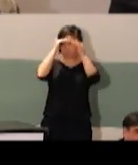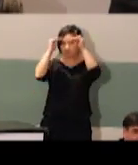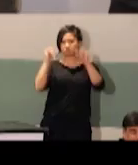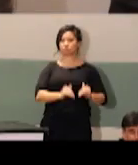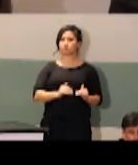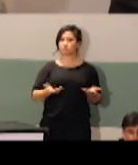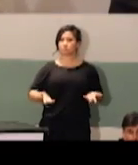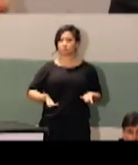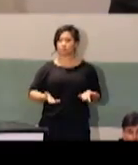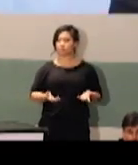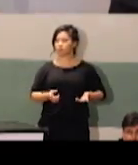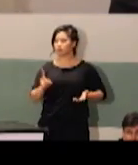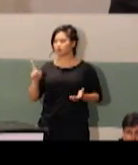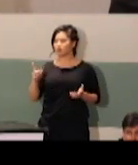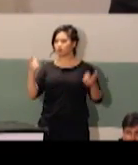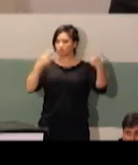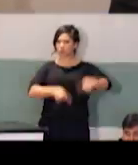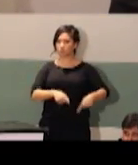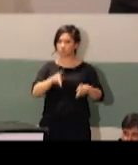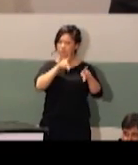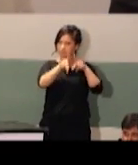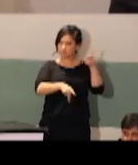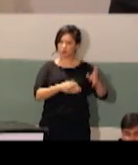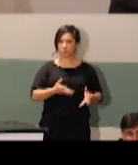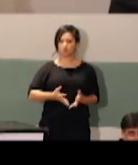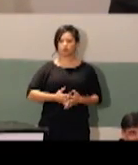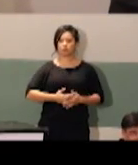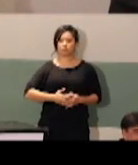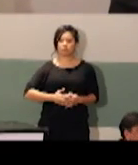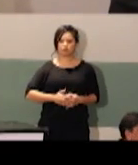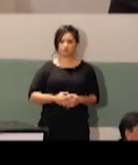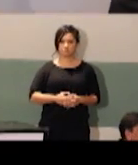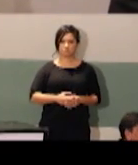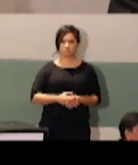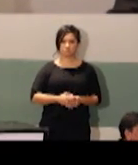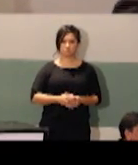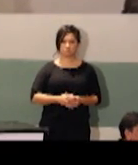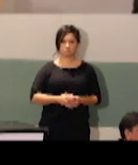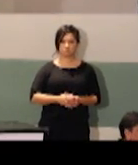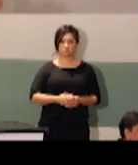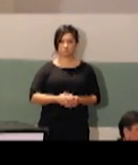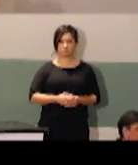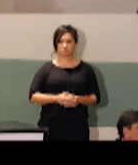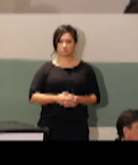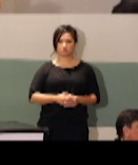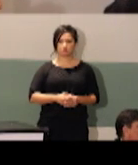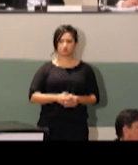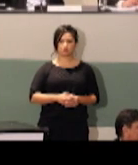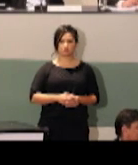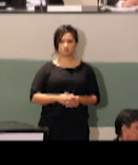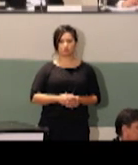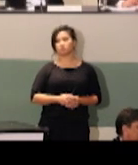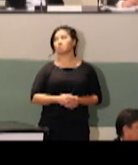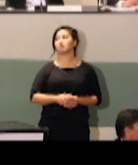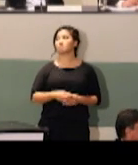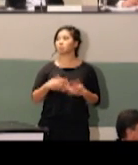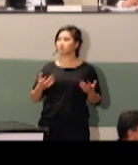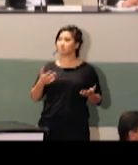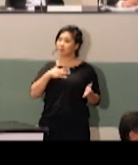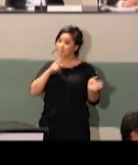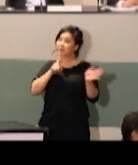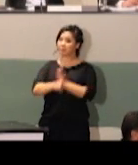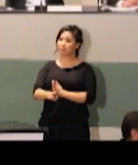uma nação e a um povo. Por favor, plateia, para a gente ouvir o e candidato a pergunta. Concreta, o que